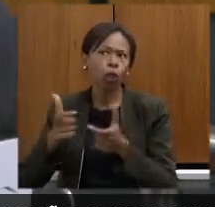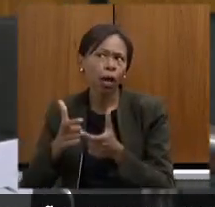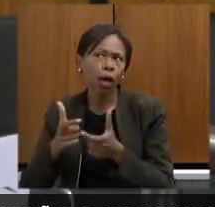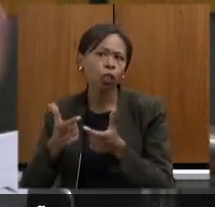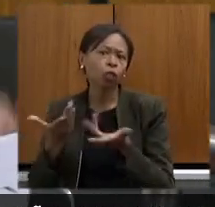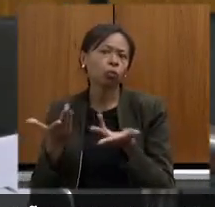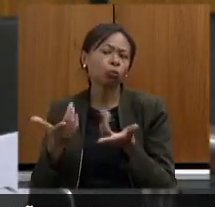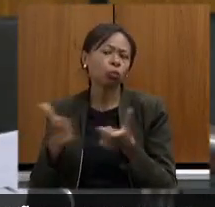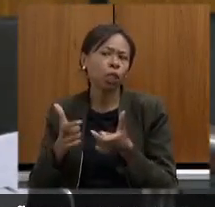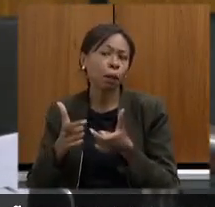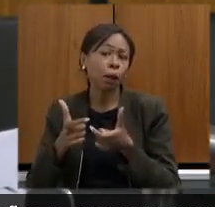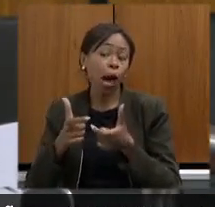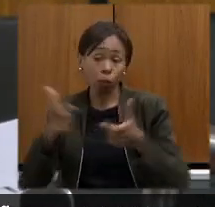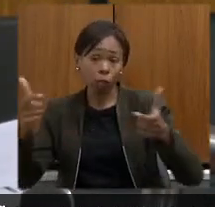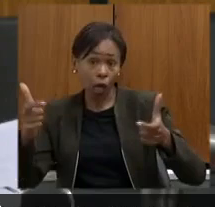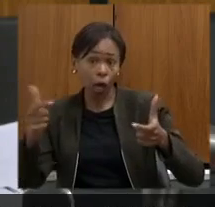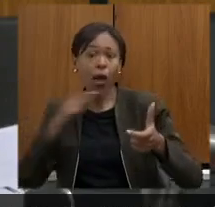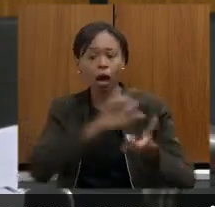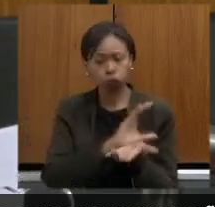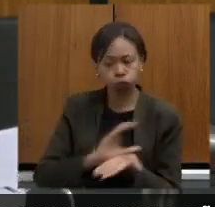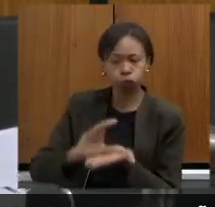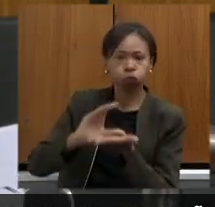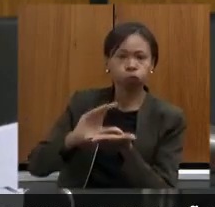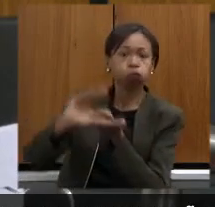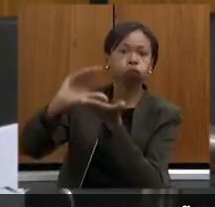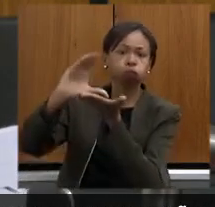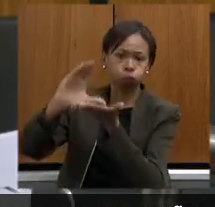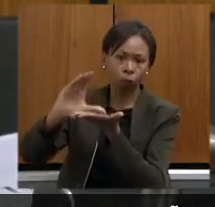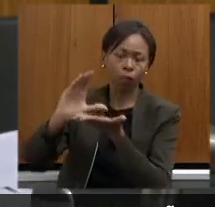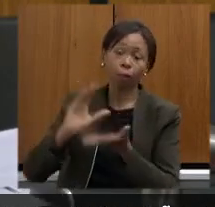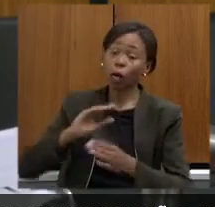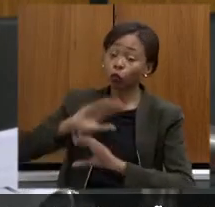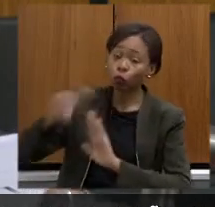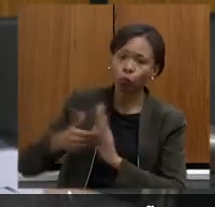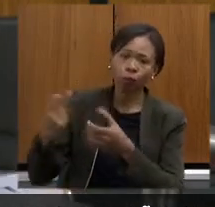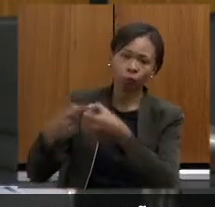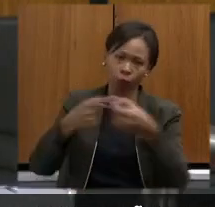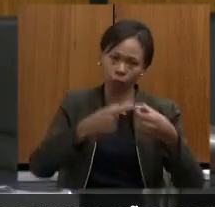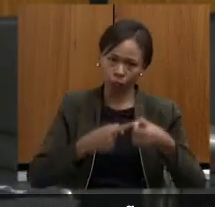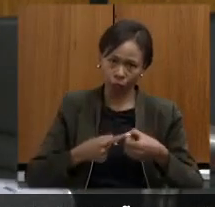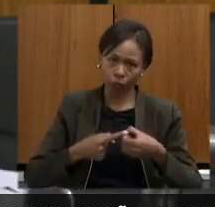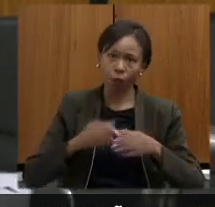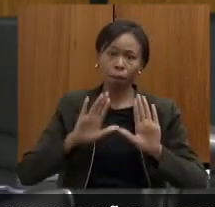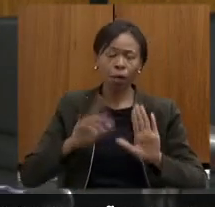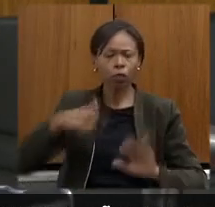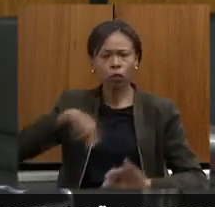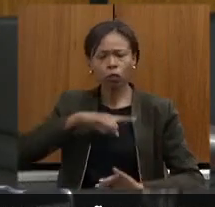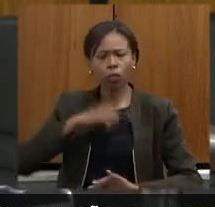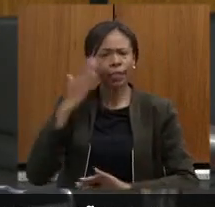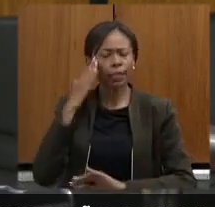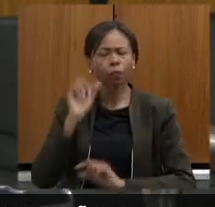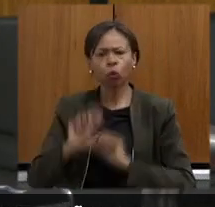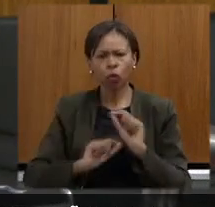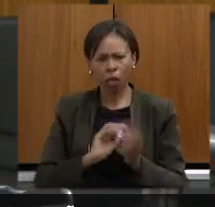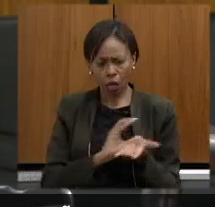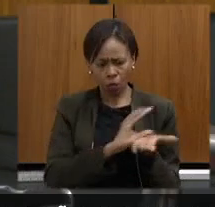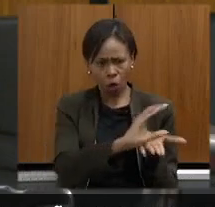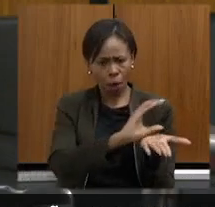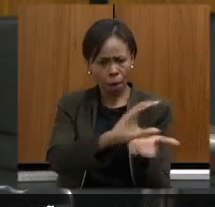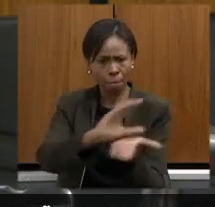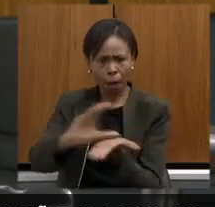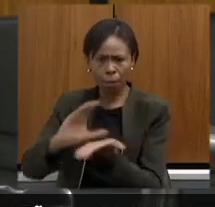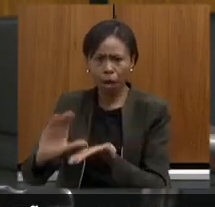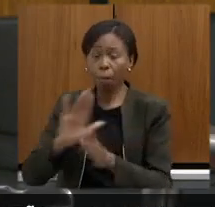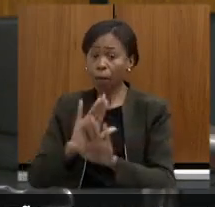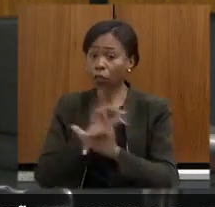seu valor para tu um dos mineiros é o que nós entendemos é que a distribuição desses recursos em uma